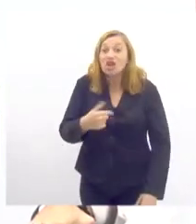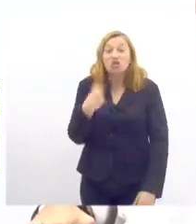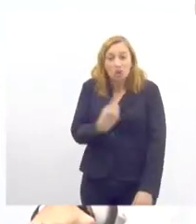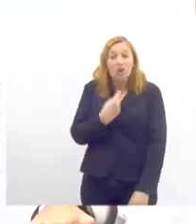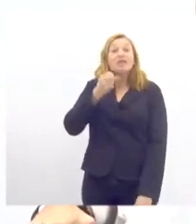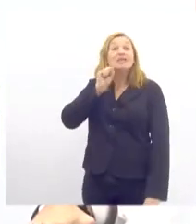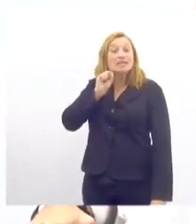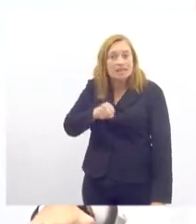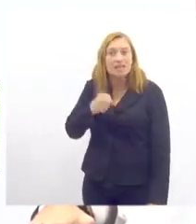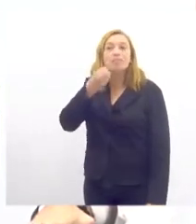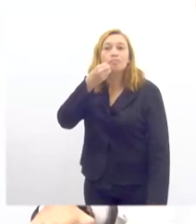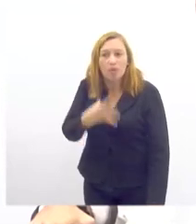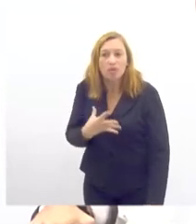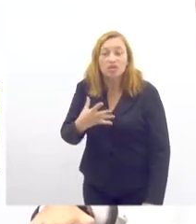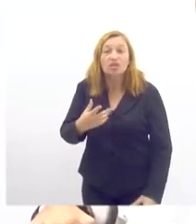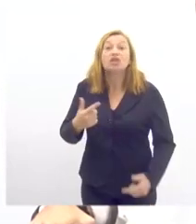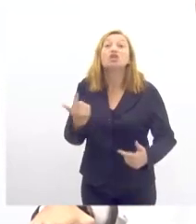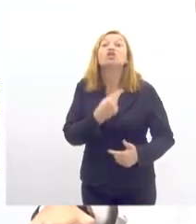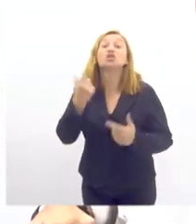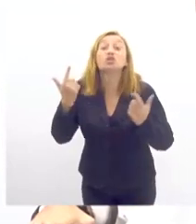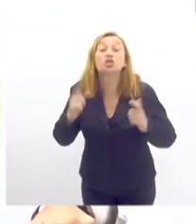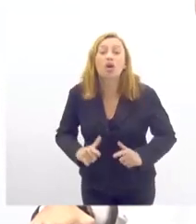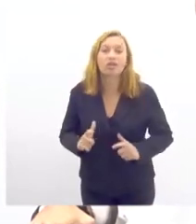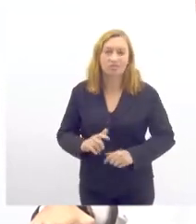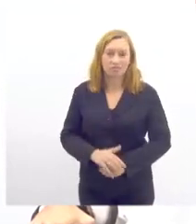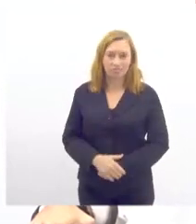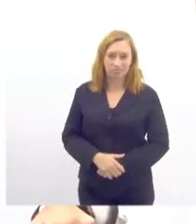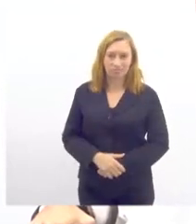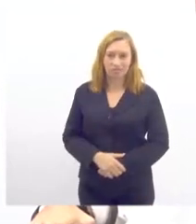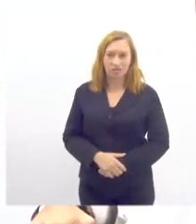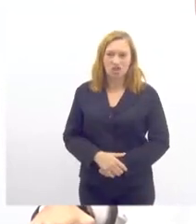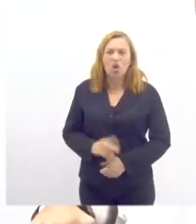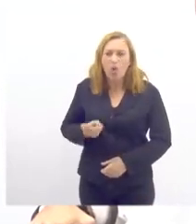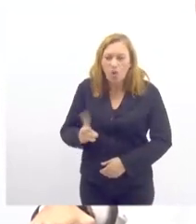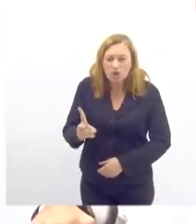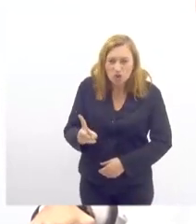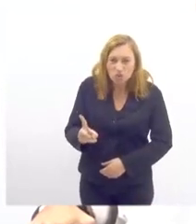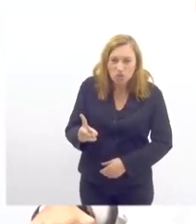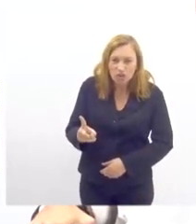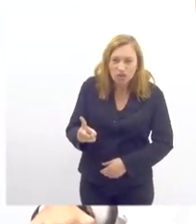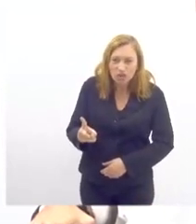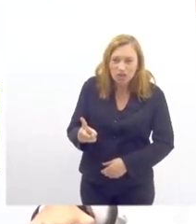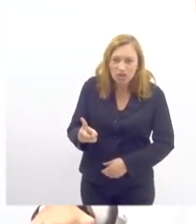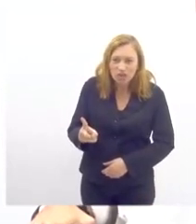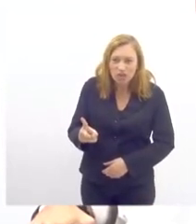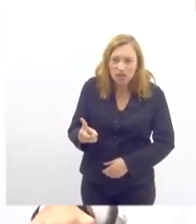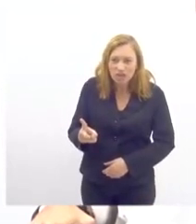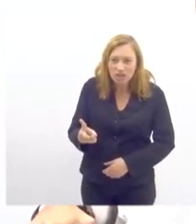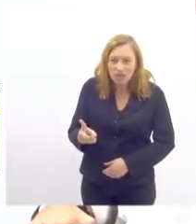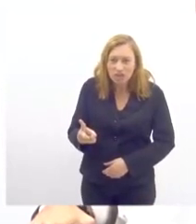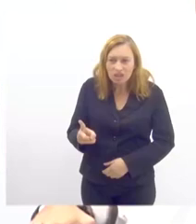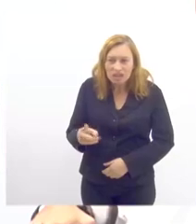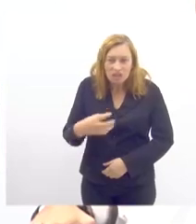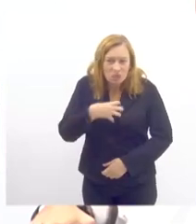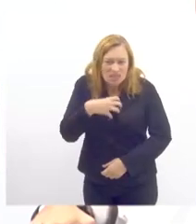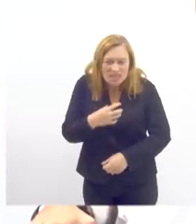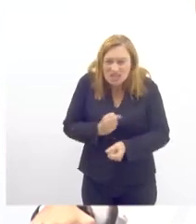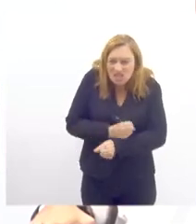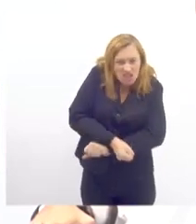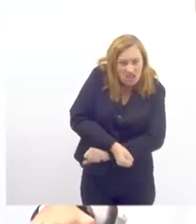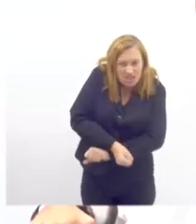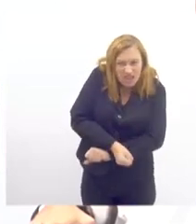cadê nós? O que querem de nós? Continue sendo, se nos sentindo